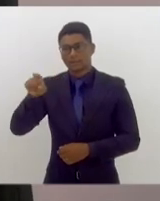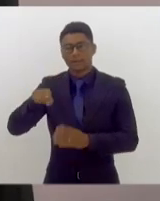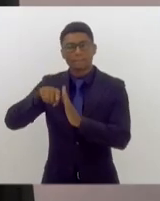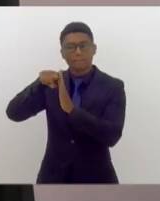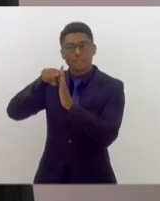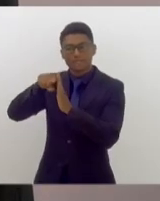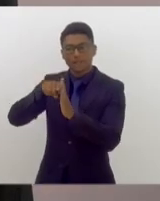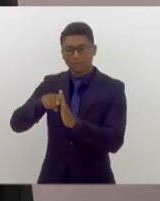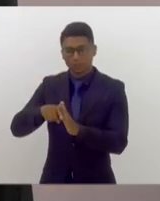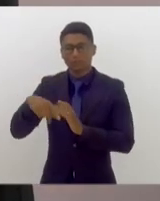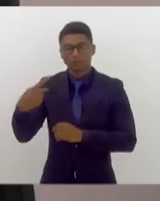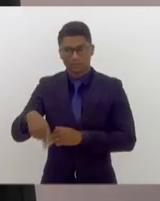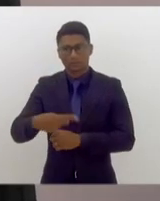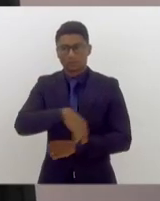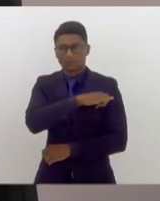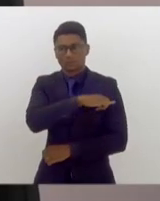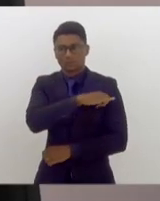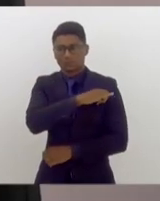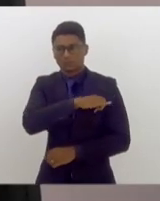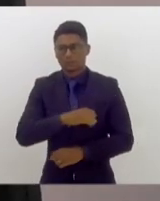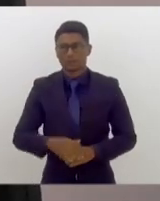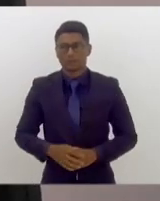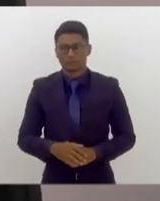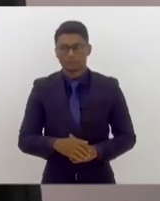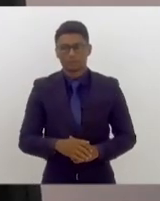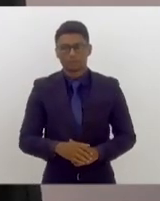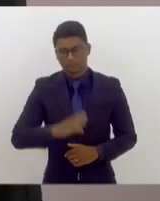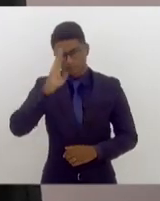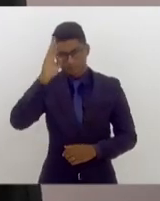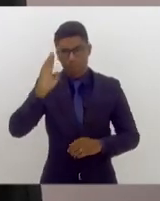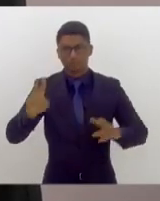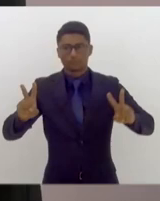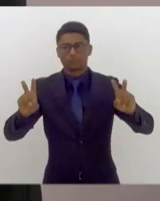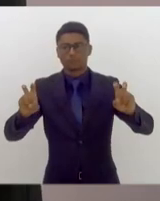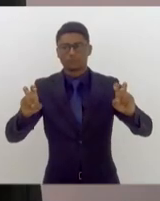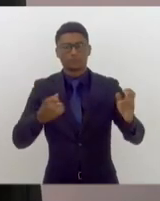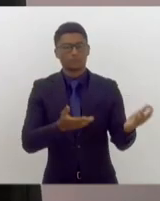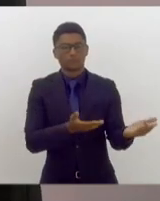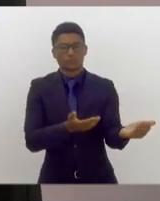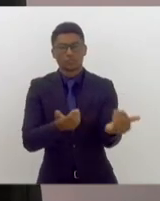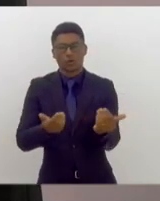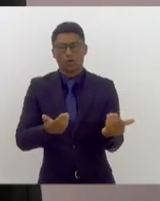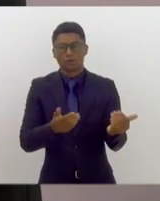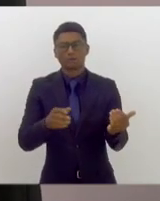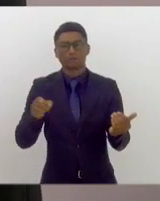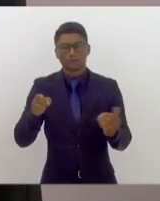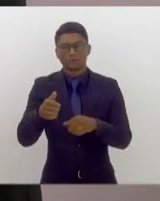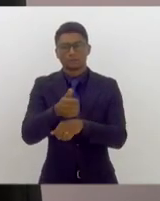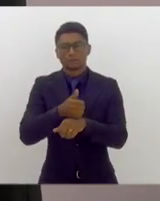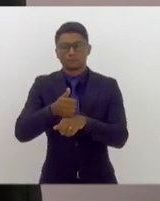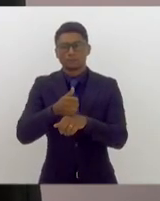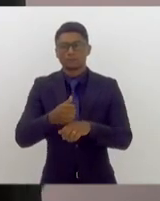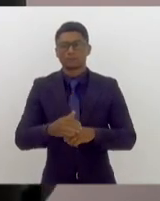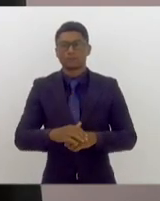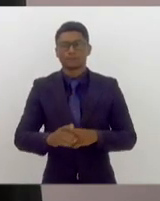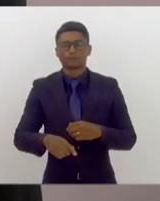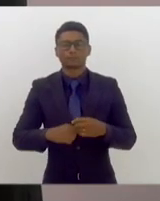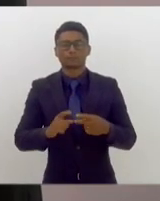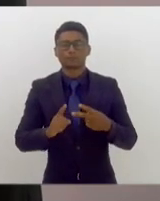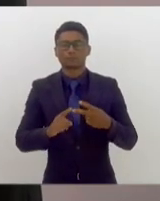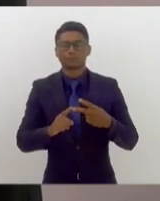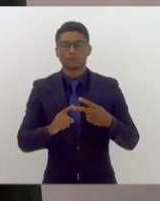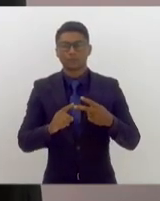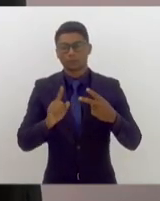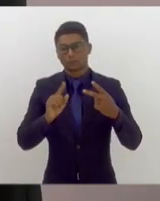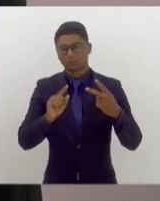educação aqui no Rio de Janeiro, sobretudo quando o tema é a juventude ou as juventudes, digamos assim. E a segunda coisa, Ana Karina, Flávio e todos